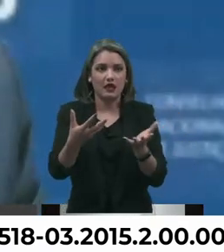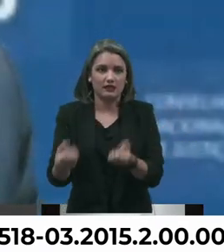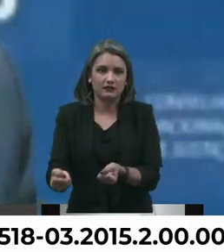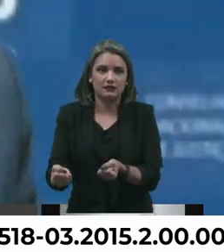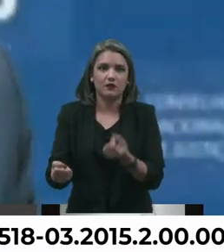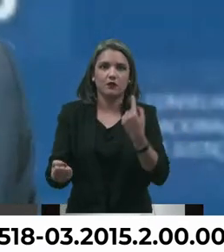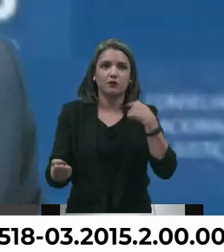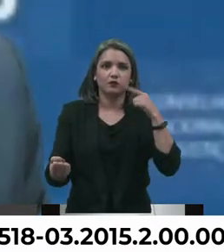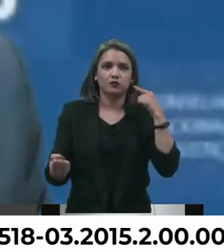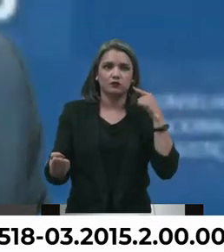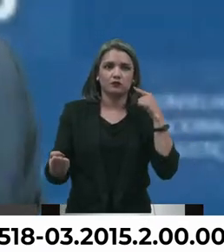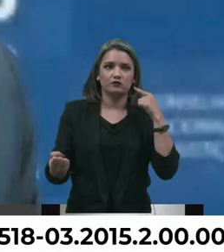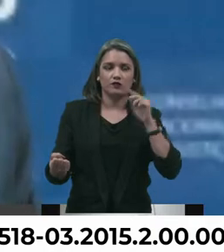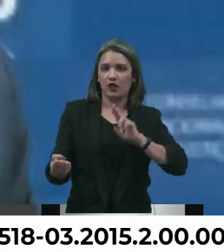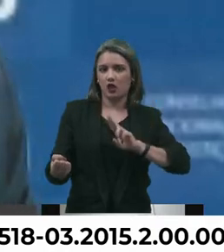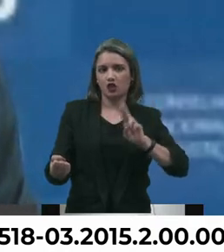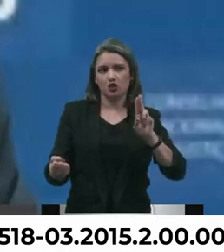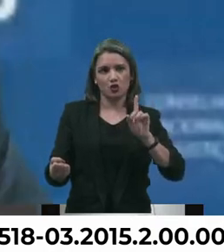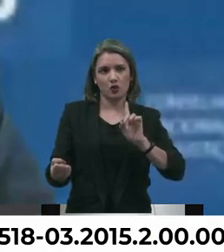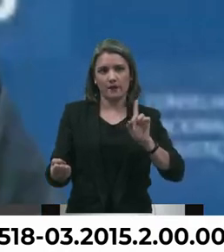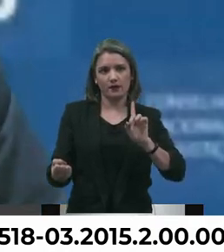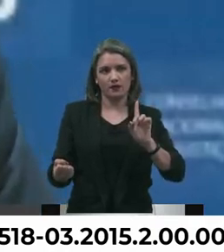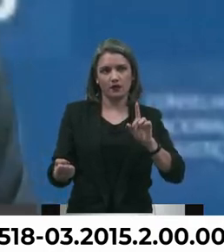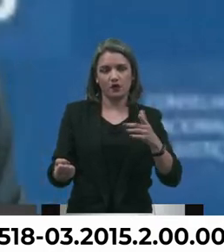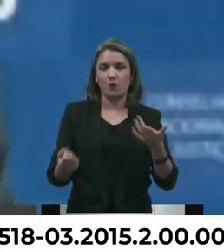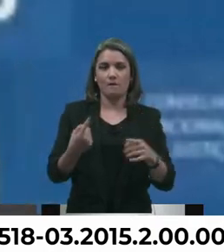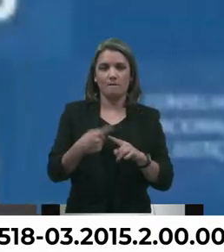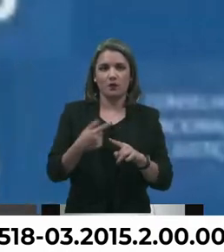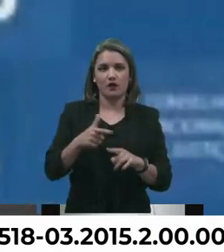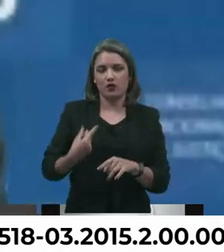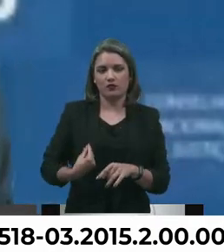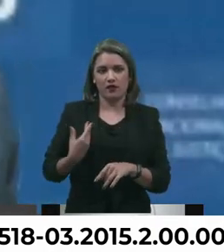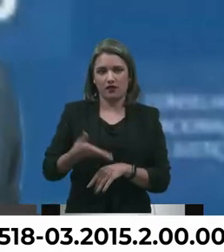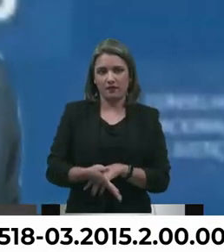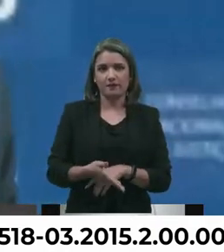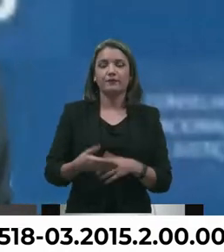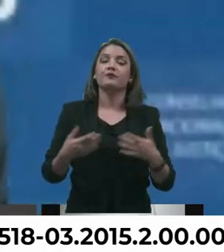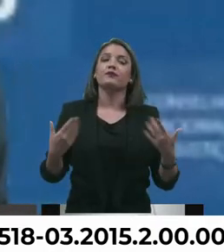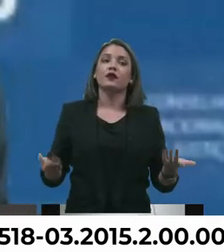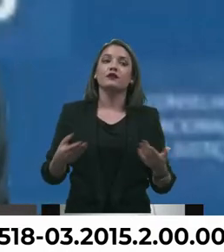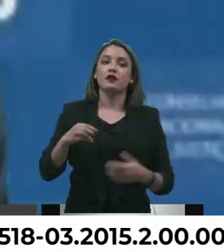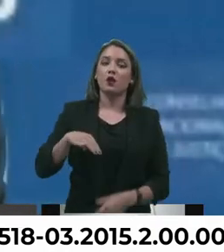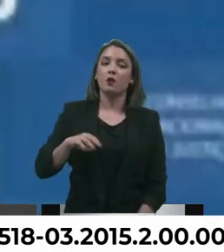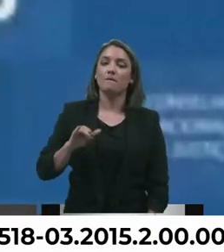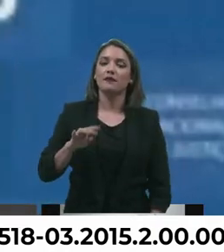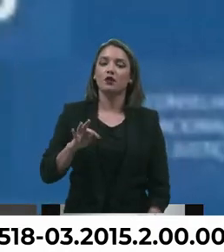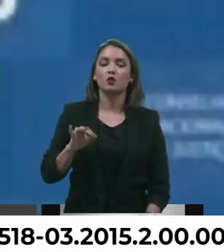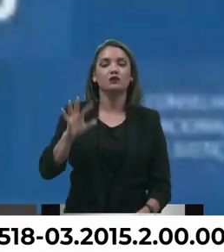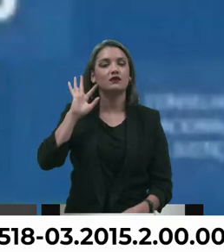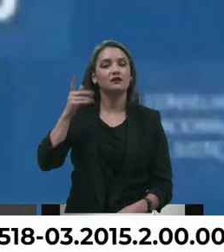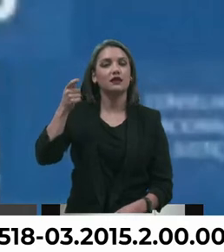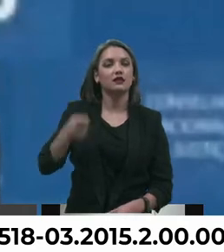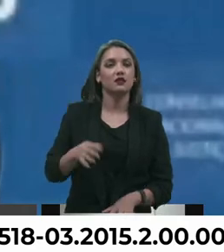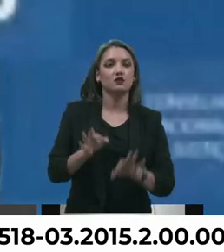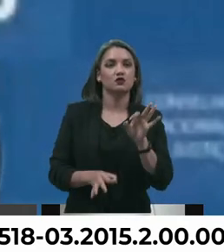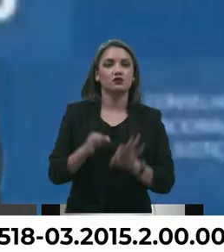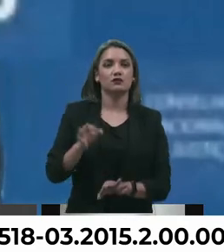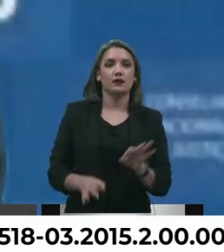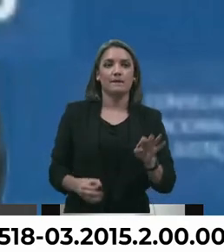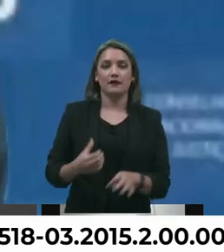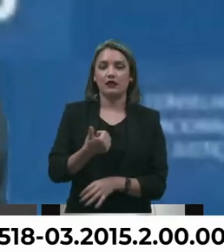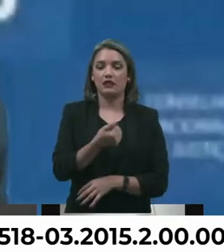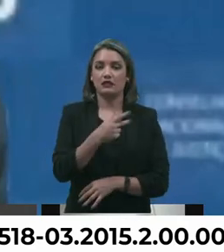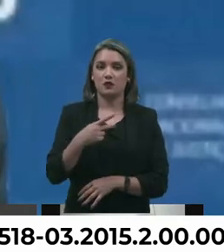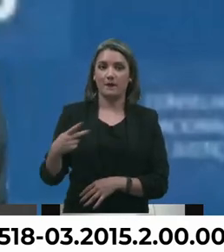não vou citar o nome porque o mesmo não se encontra presente na sessão, a minuta da sentença prolatada no julgamento da ação penal.